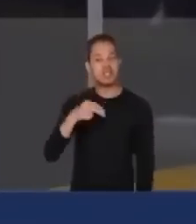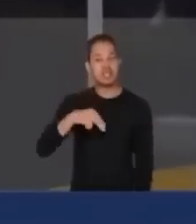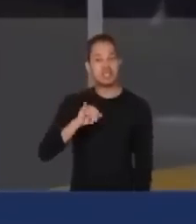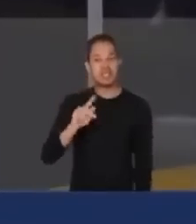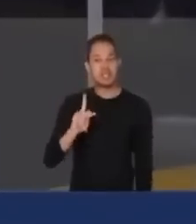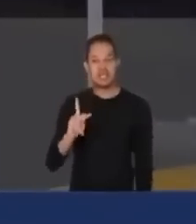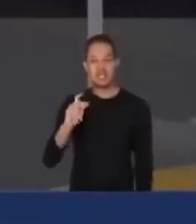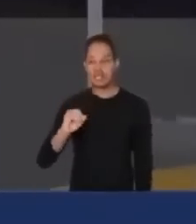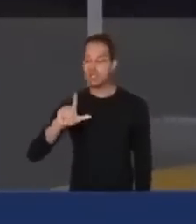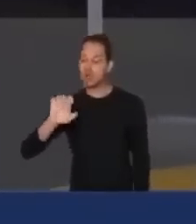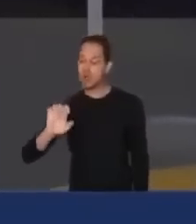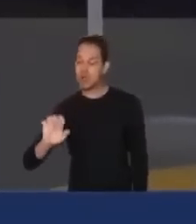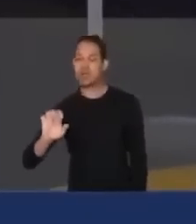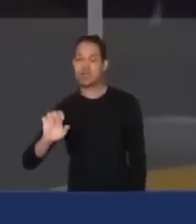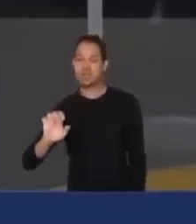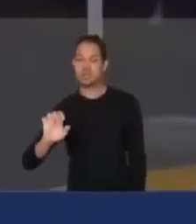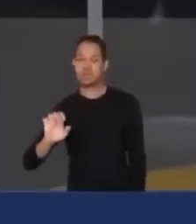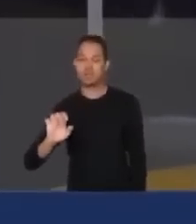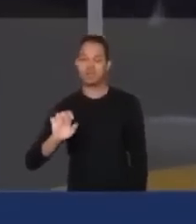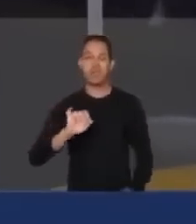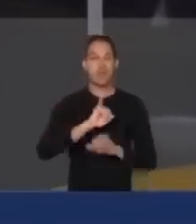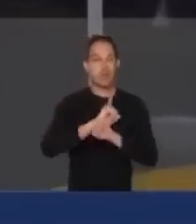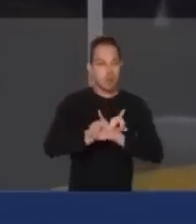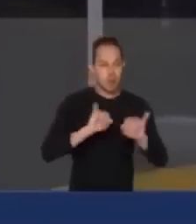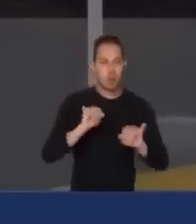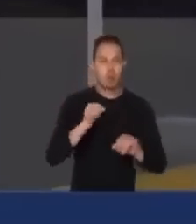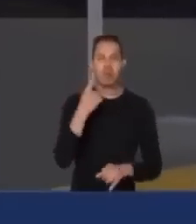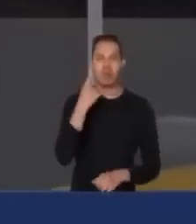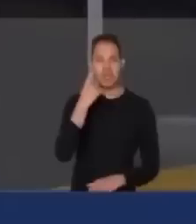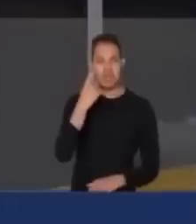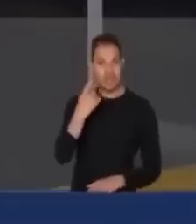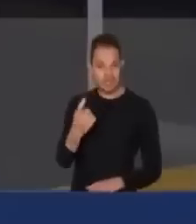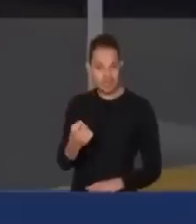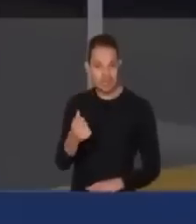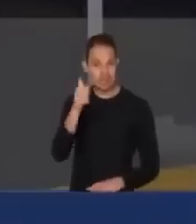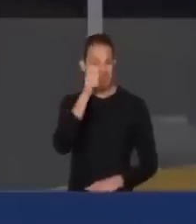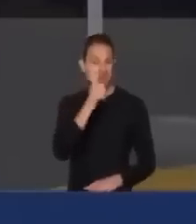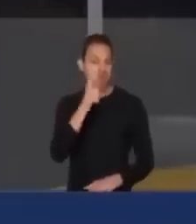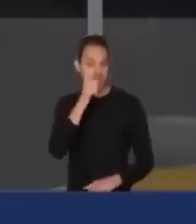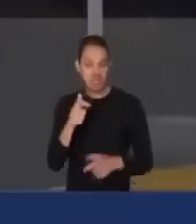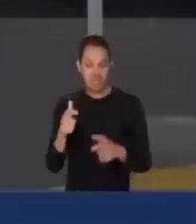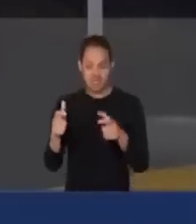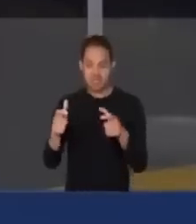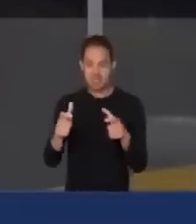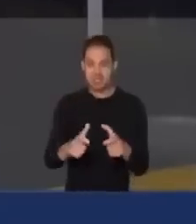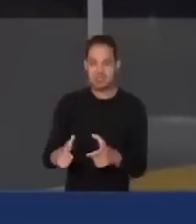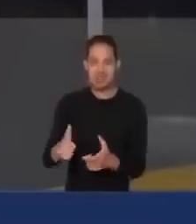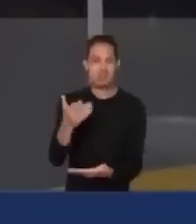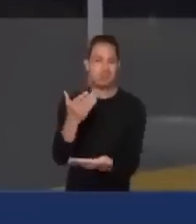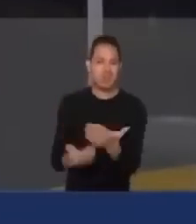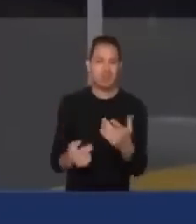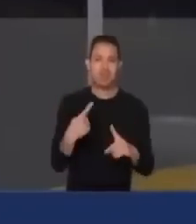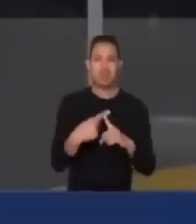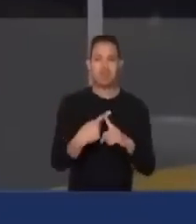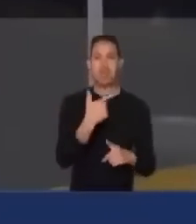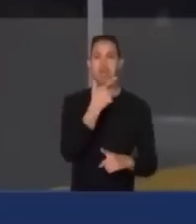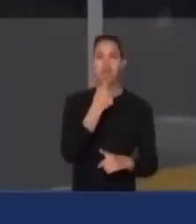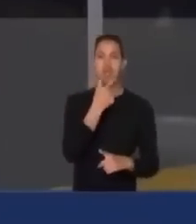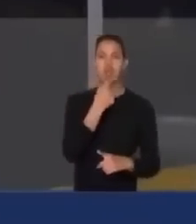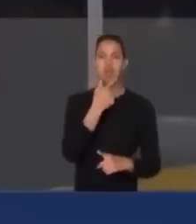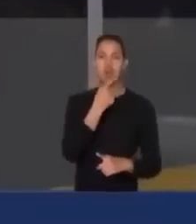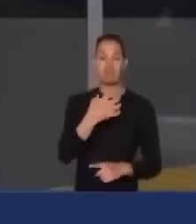Nicole. E eu tenho algo muito interessante aqui para poder falar. As mulheres estão perdendo o seu espaço para homens que se